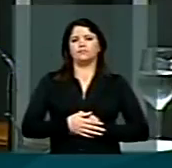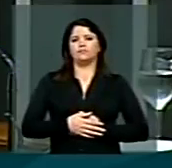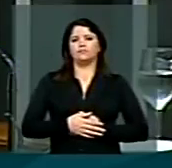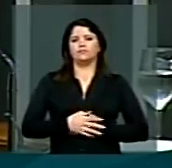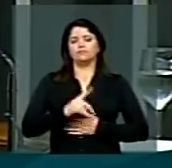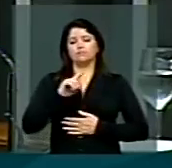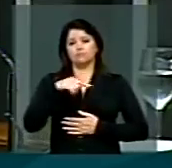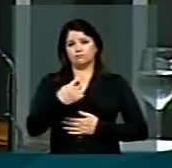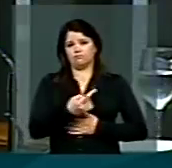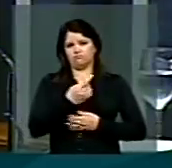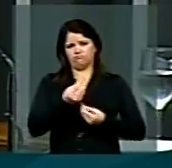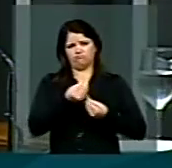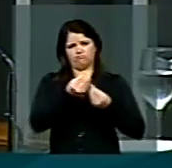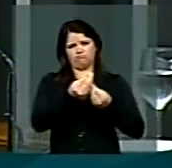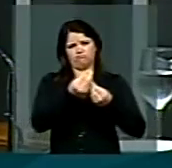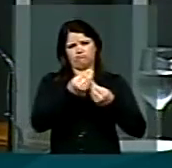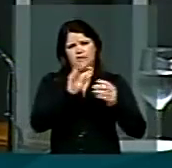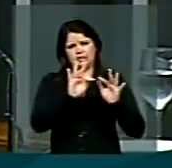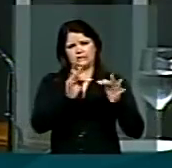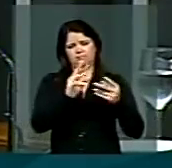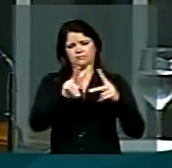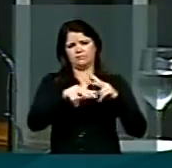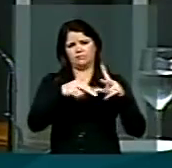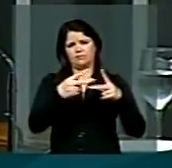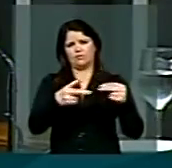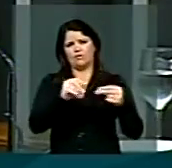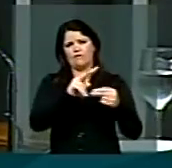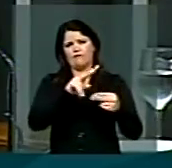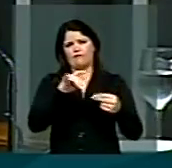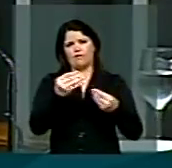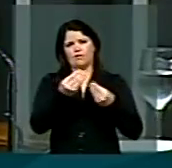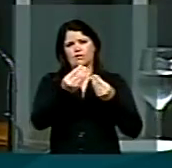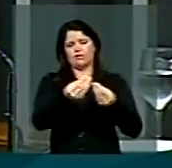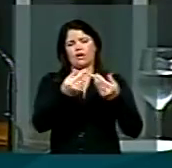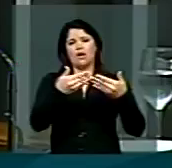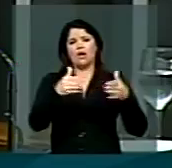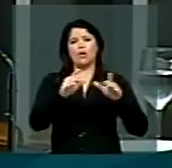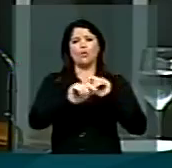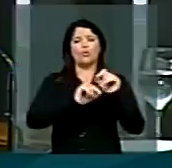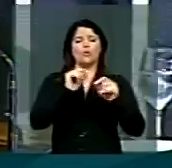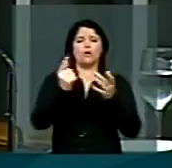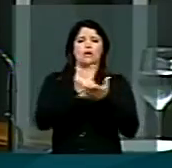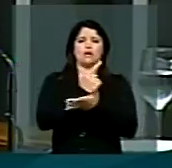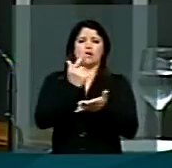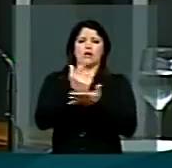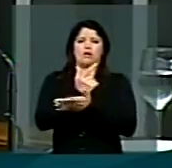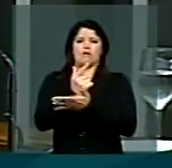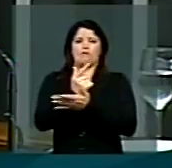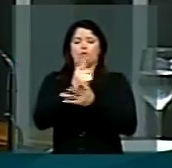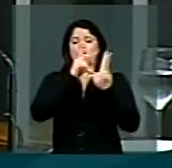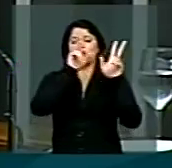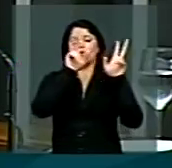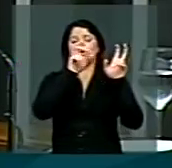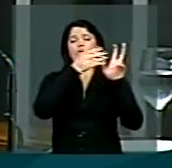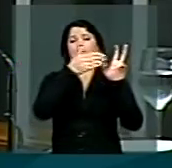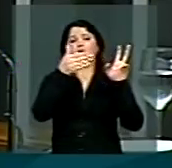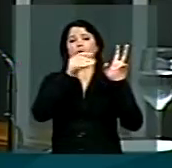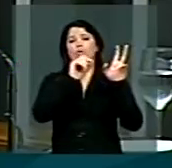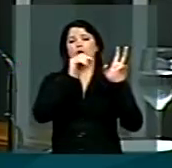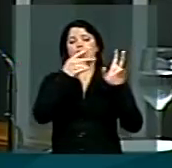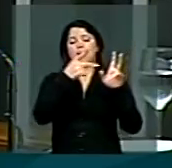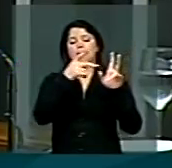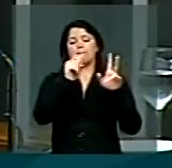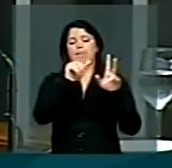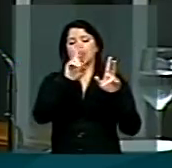Após esta solenidade, dar-se-á o lançamento do livro, abre aspas,